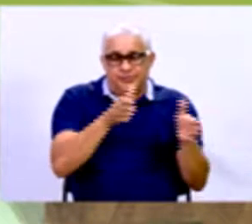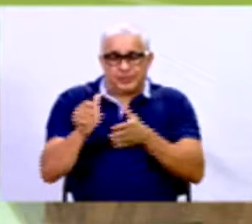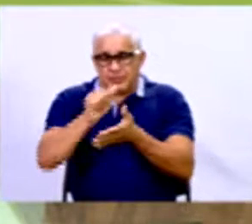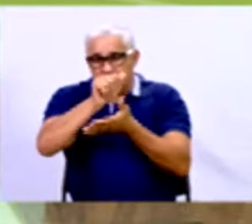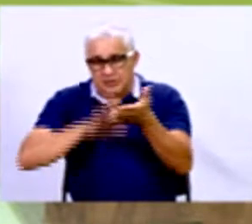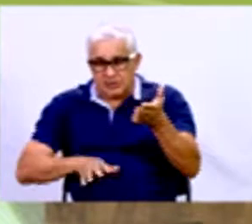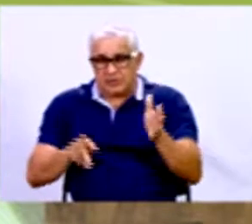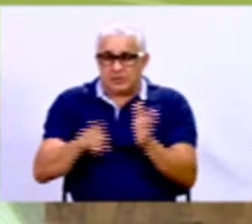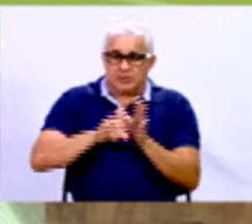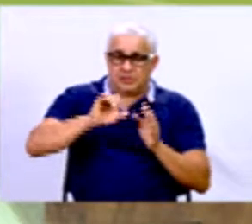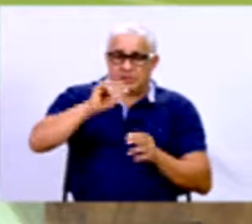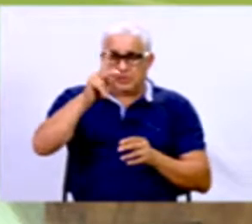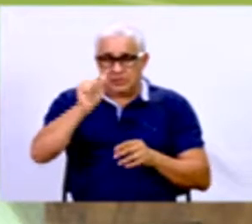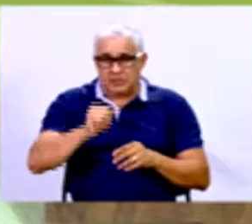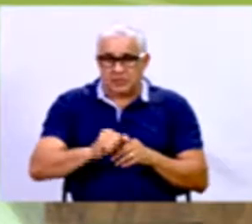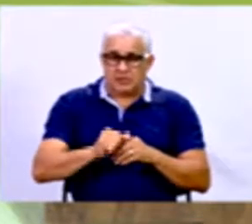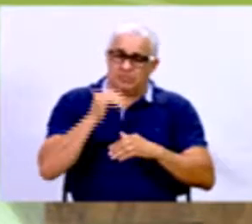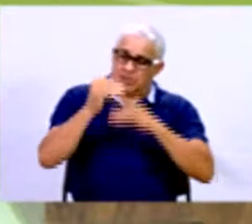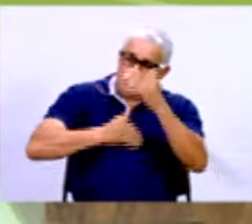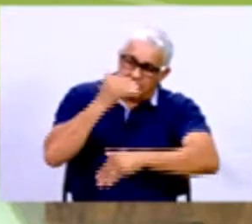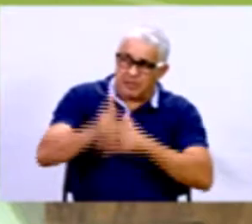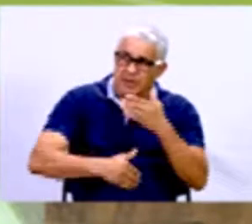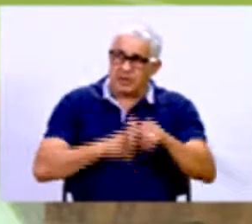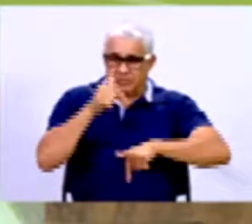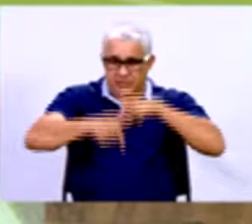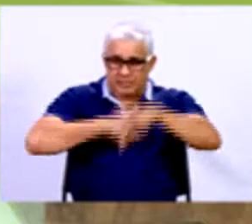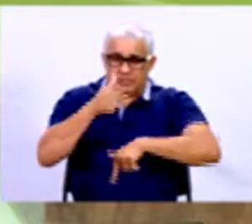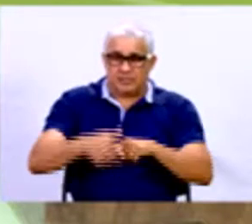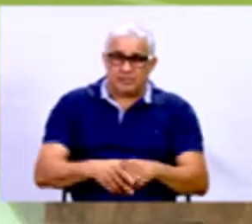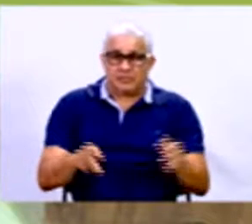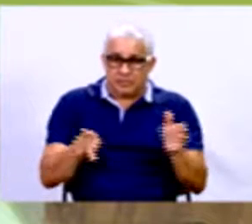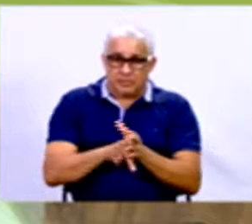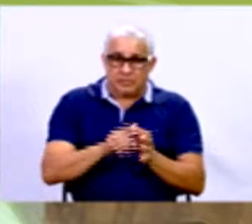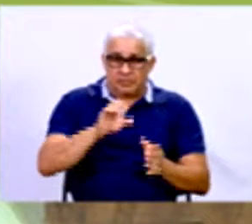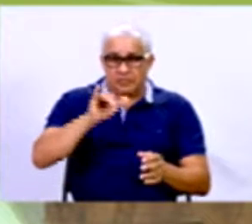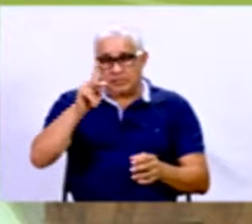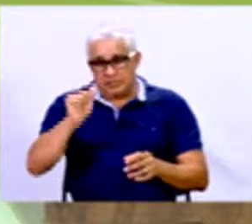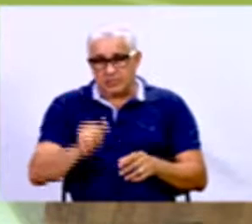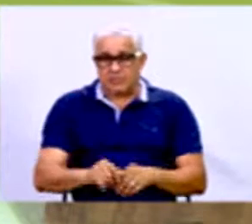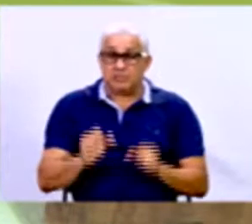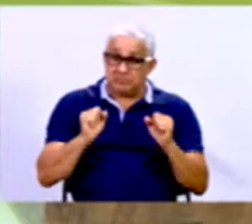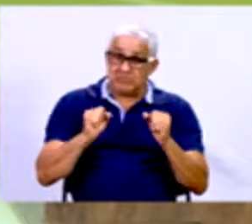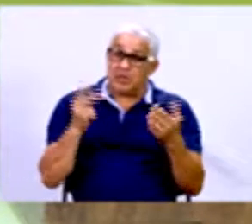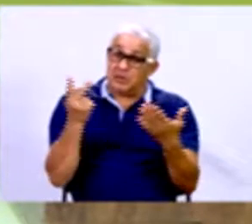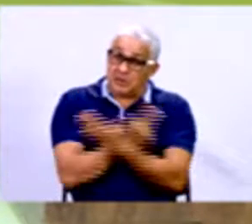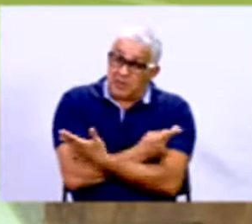atividades da CIPA, estão desenvolvendo essas atribuições da CIPA, pode ocorrer